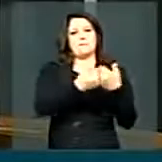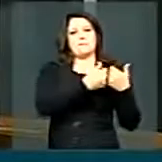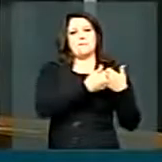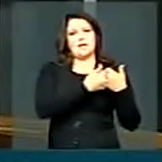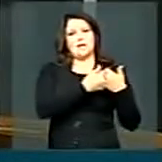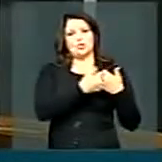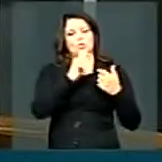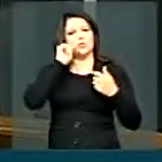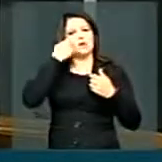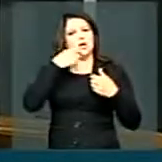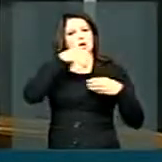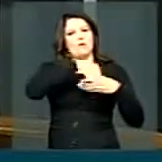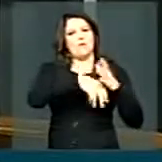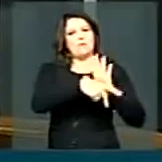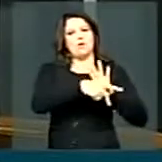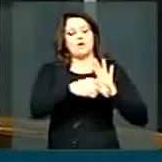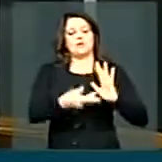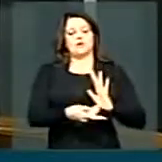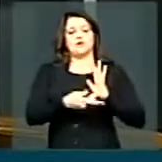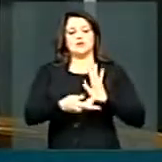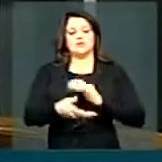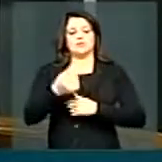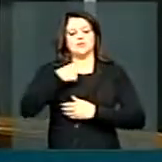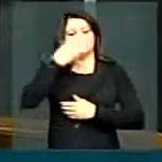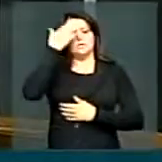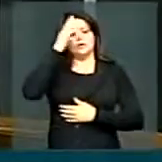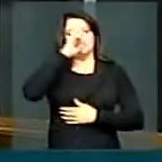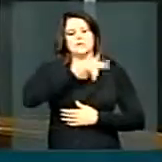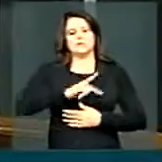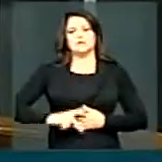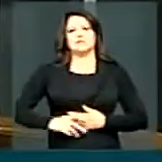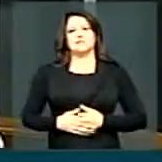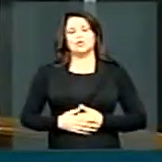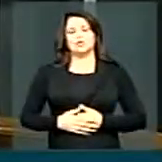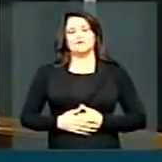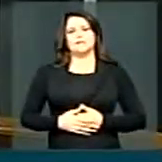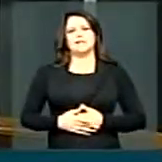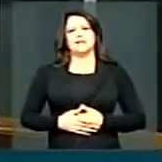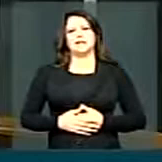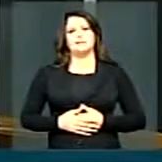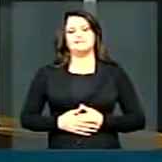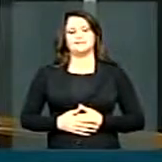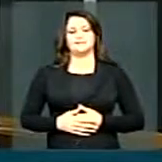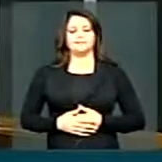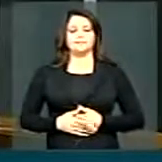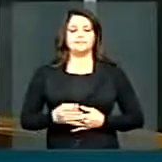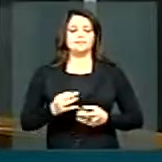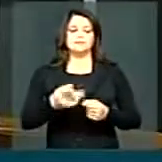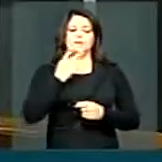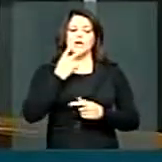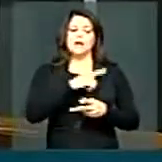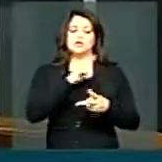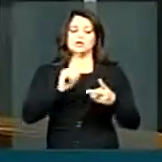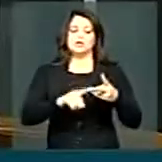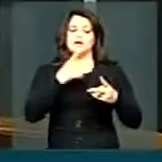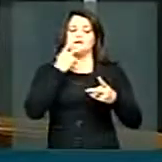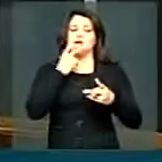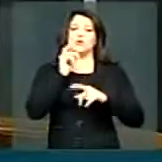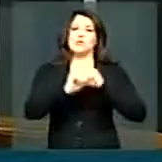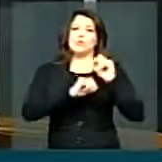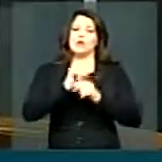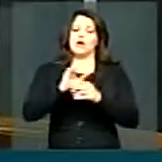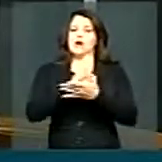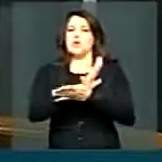Salão Negro da Câmara dos Deputados, presidente. Muito obrigado. A segunda parte do meu pronunciamento, presidente, se refere a